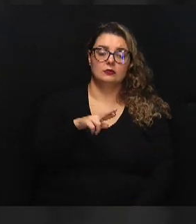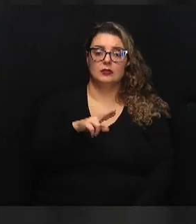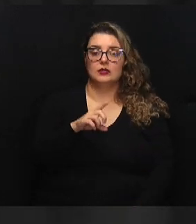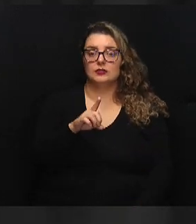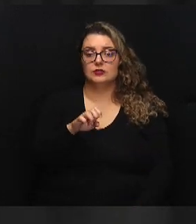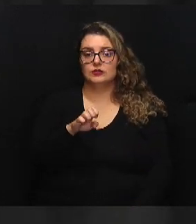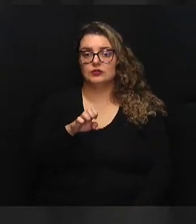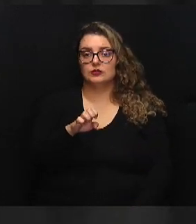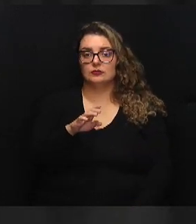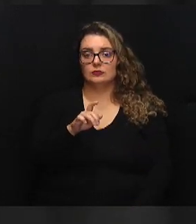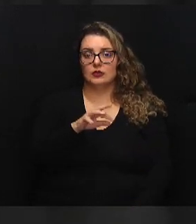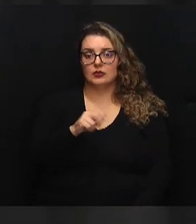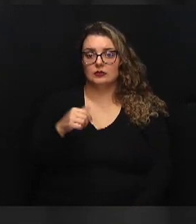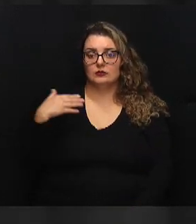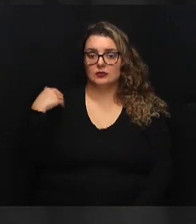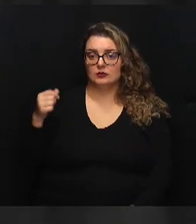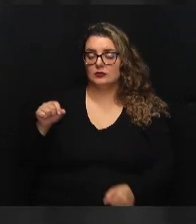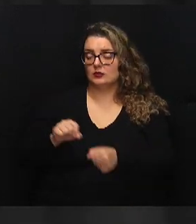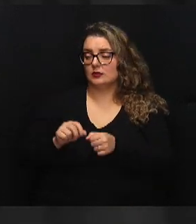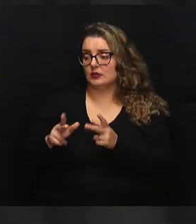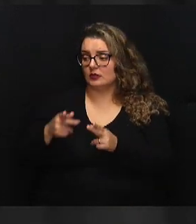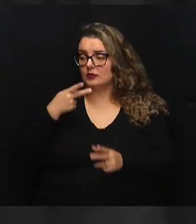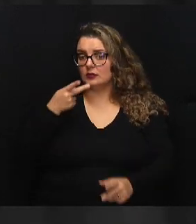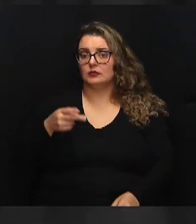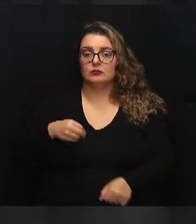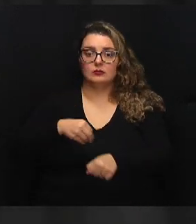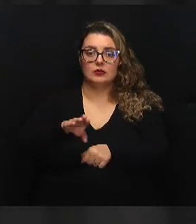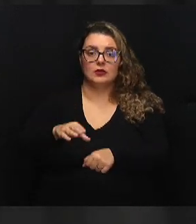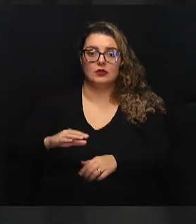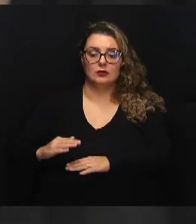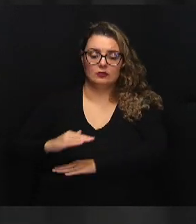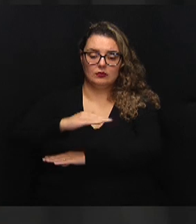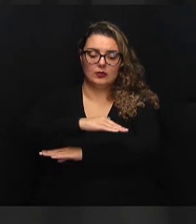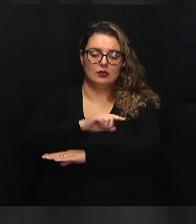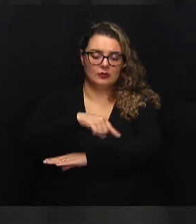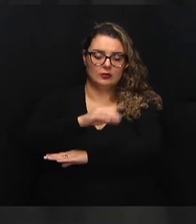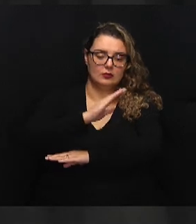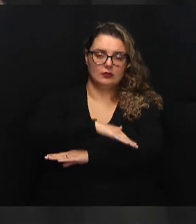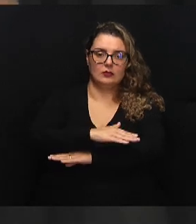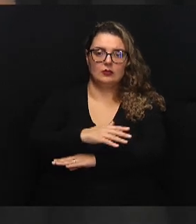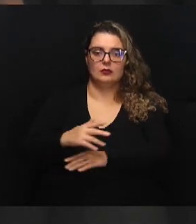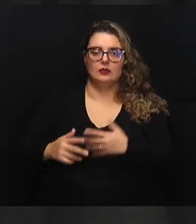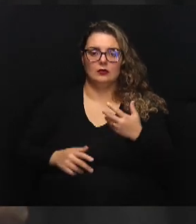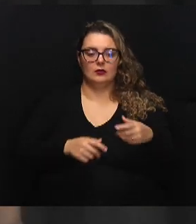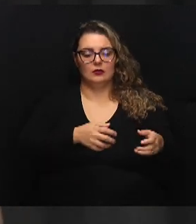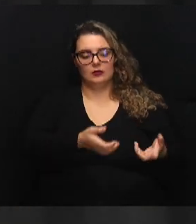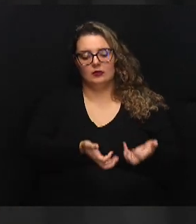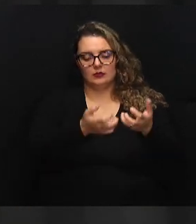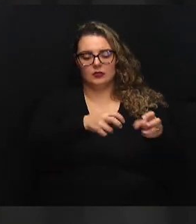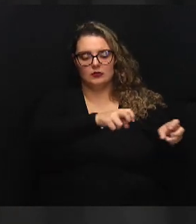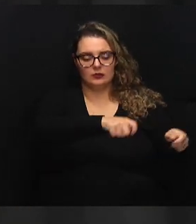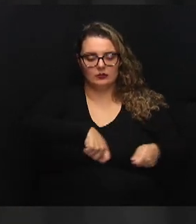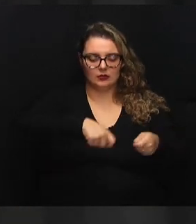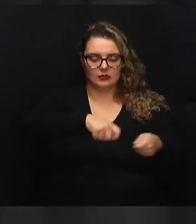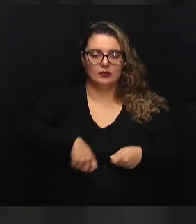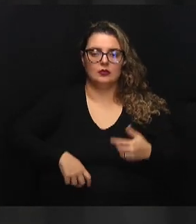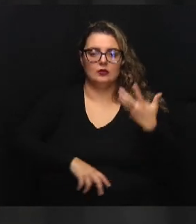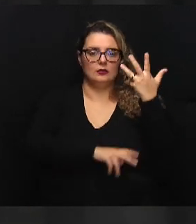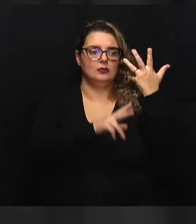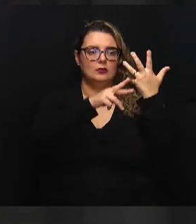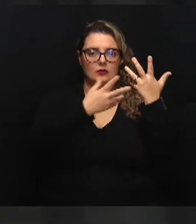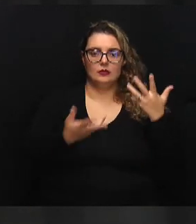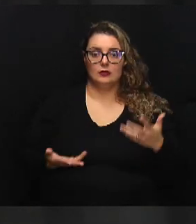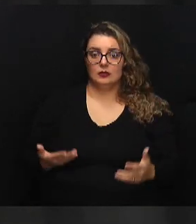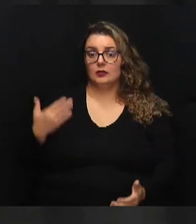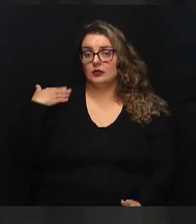chama para fazer isso que você falou, indicação, lombada, tapa-buraco, corte de mato, poda de árvore, tudo isso a gente vai fazer onde nos